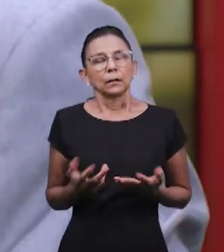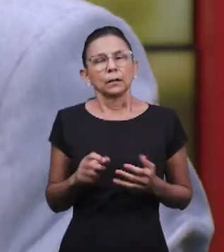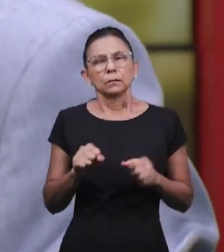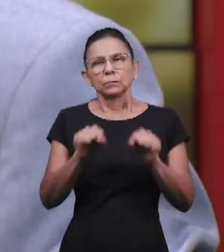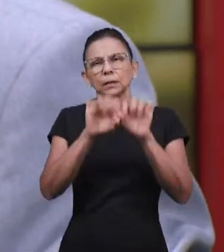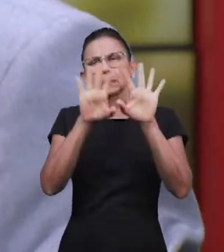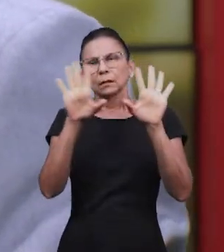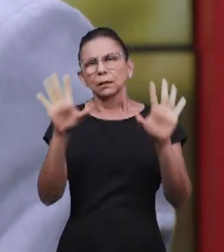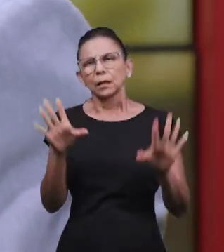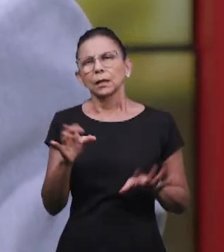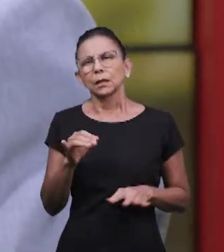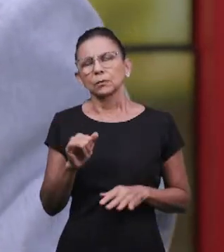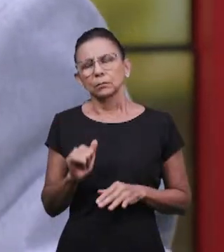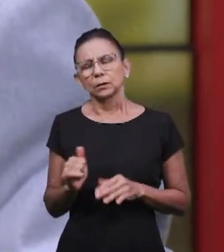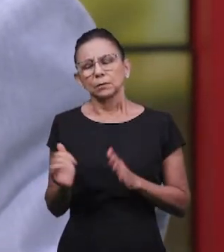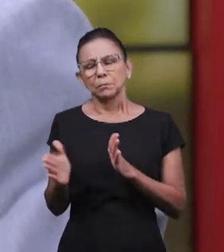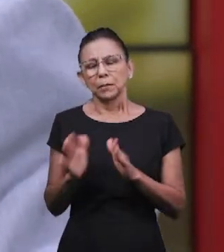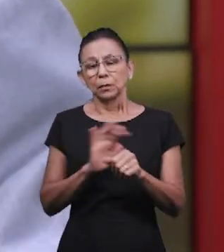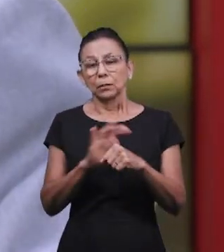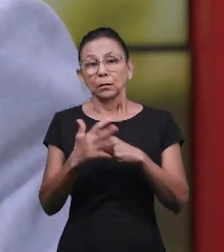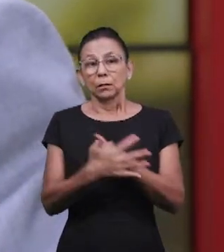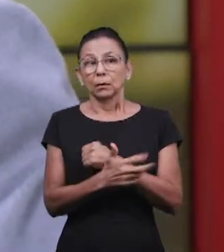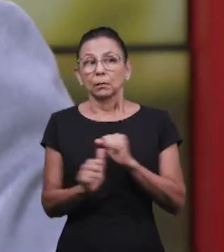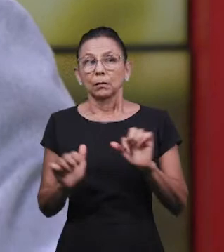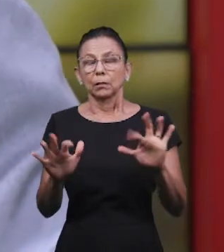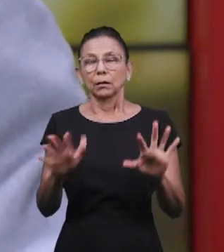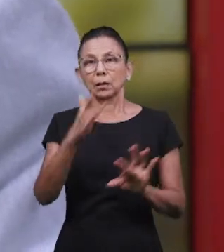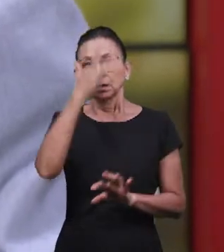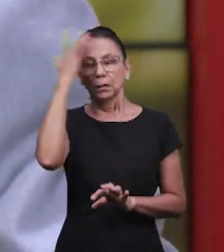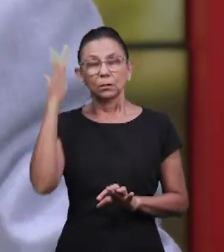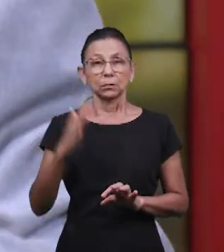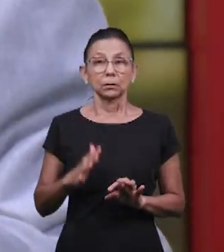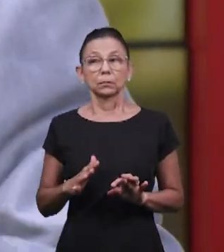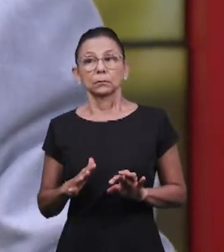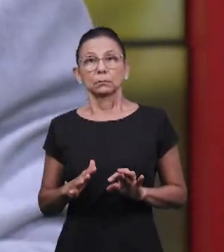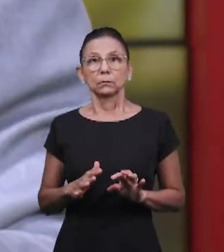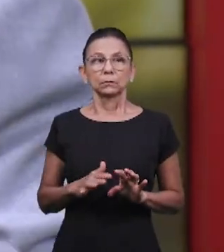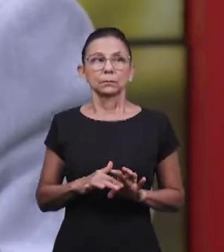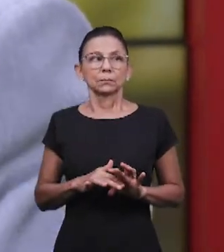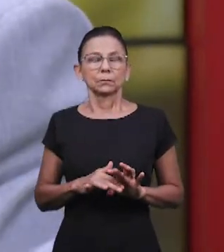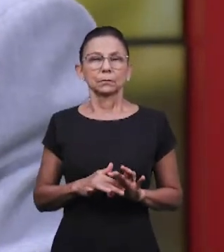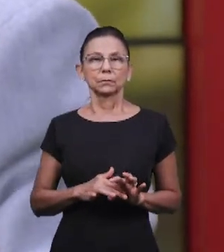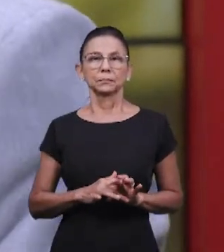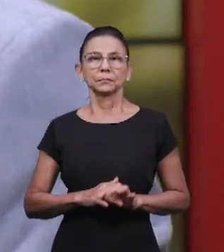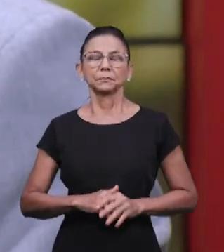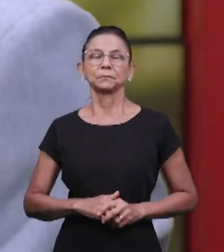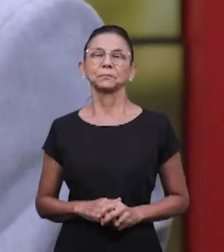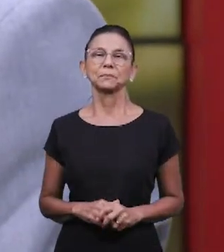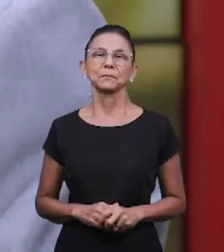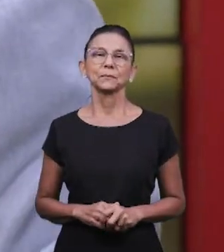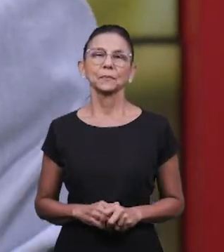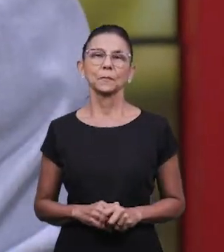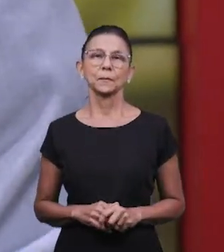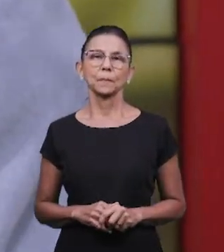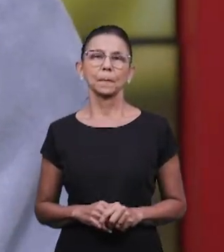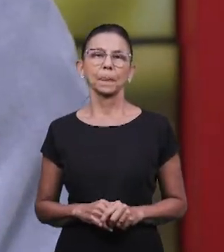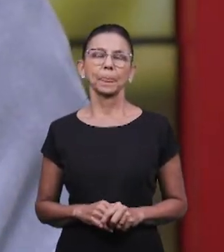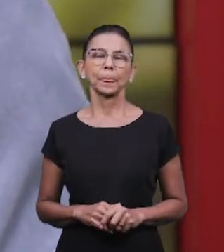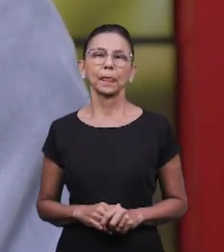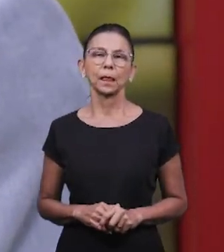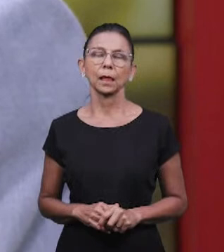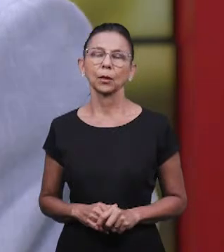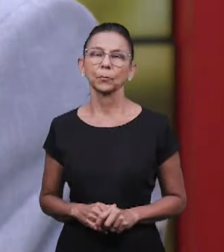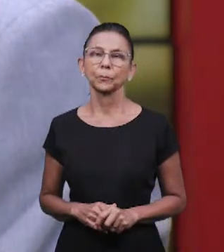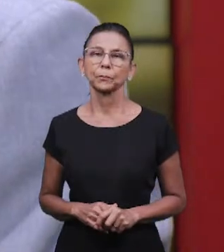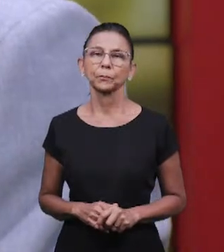período pandemia, pós-pandemia, as pessoas ficaram muito assustadas, né? Vendo coisas que às vezes ainda nem existem. Não é esse o